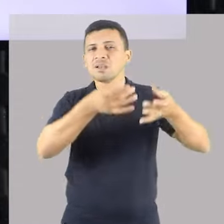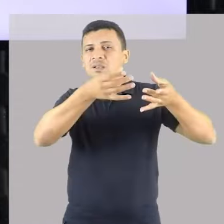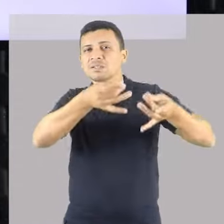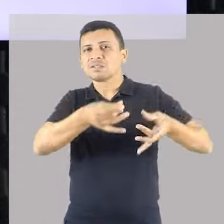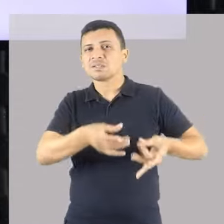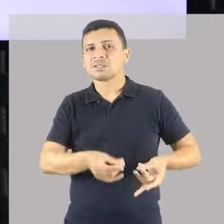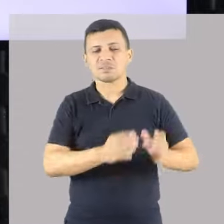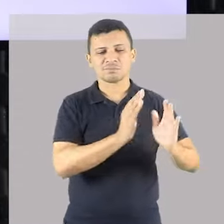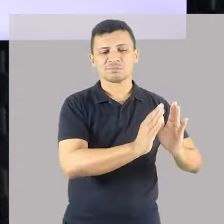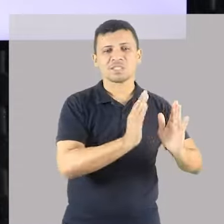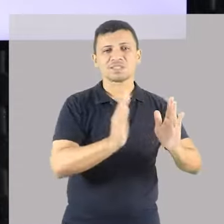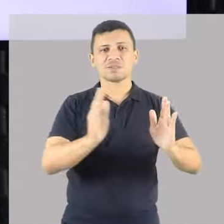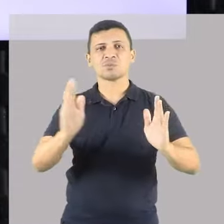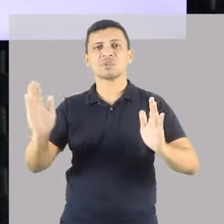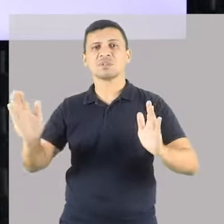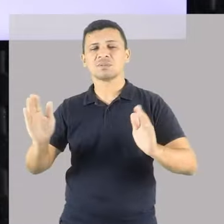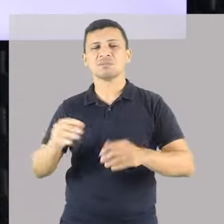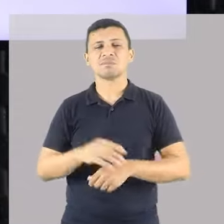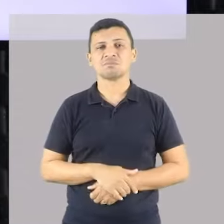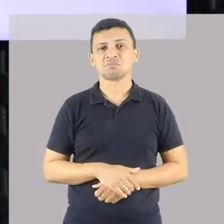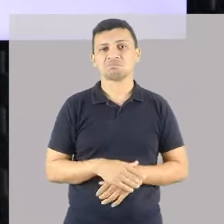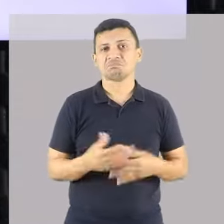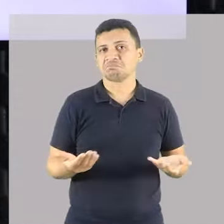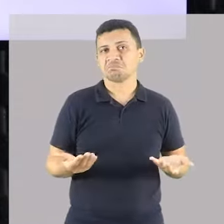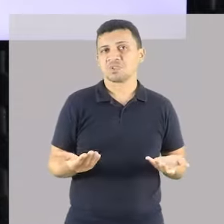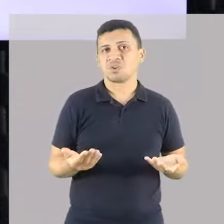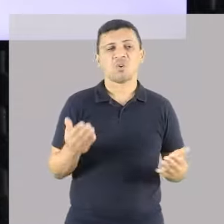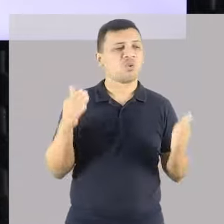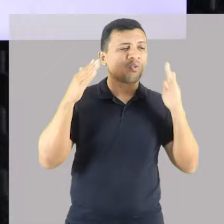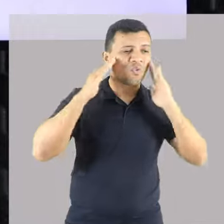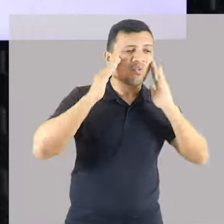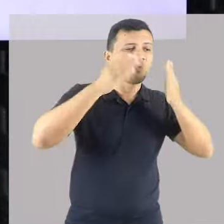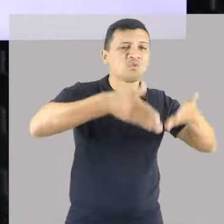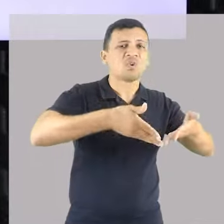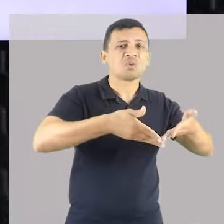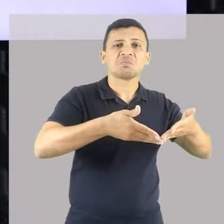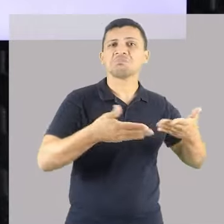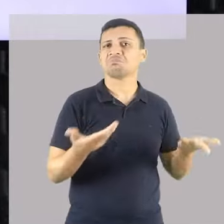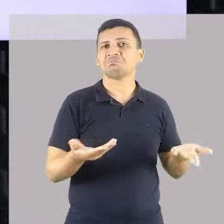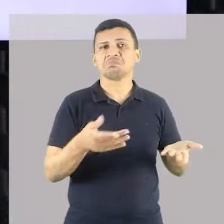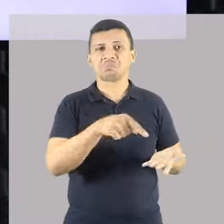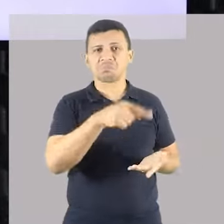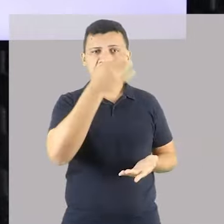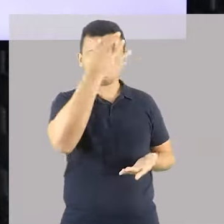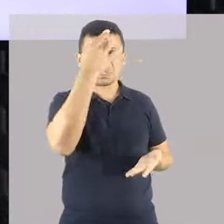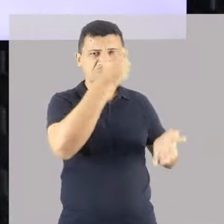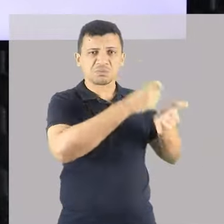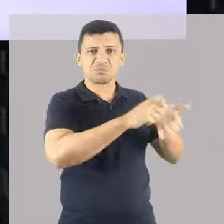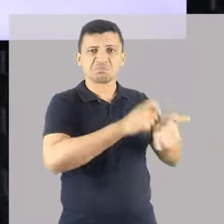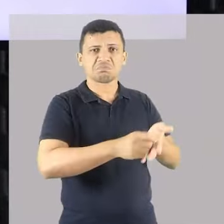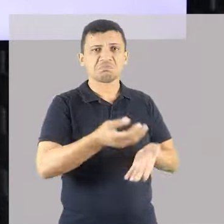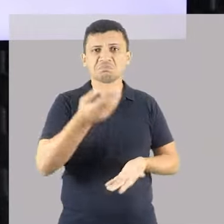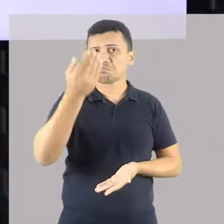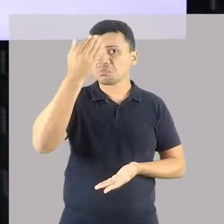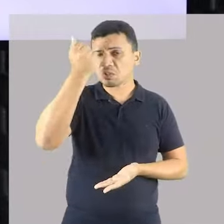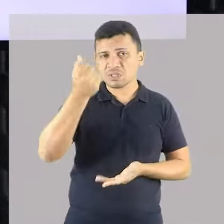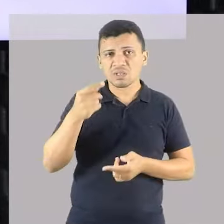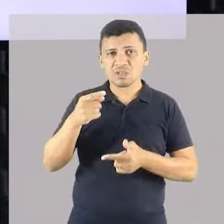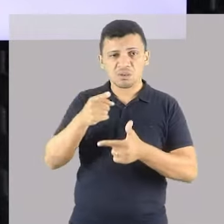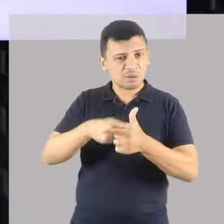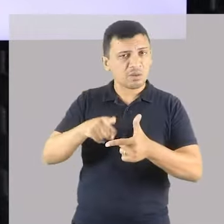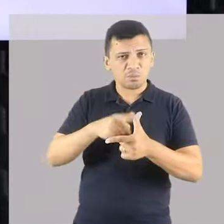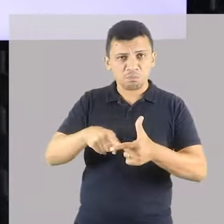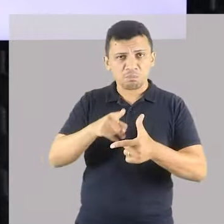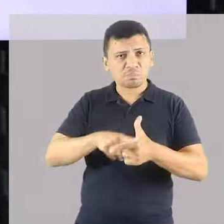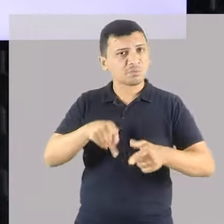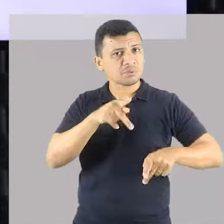ali do da sequência que eu dei né Eu não sei direito Qual é o foco daquele autor é o foco qual era o foco era os problemas do povo